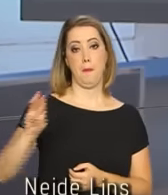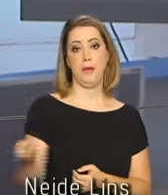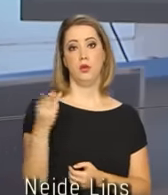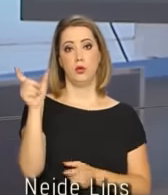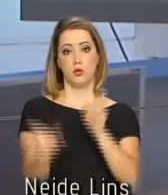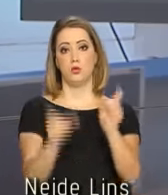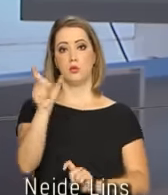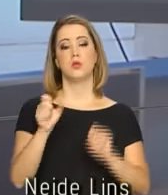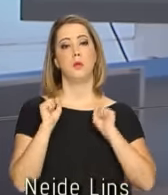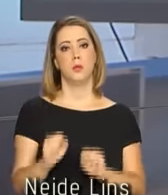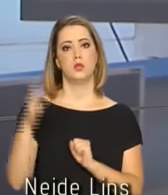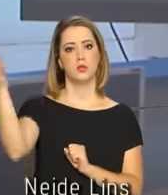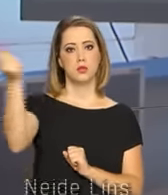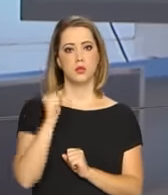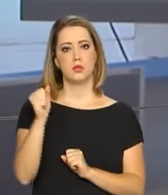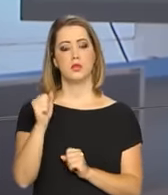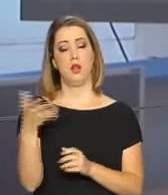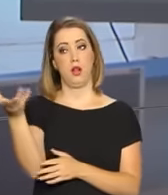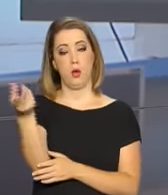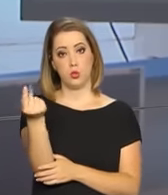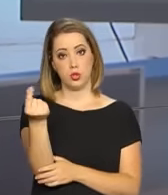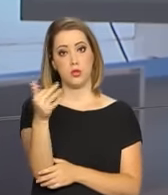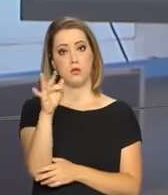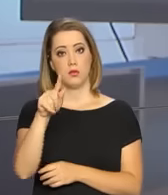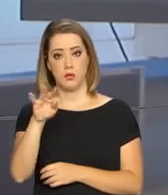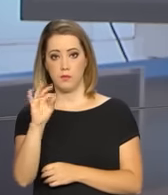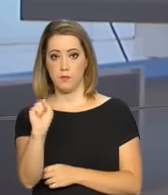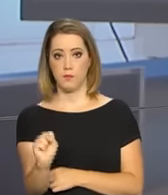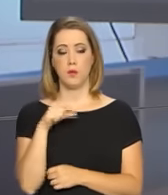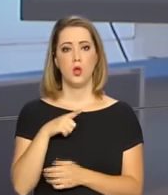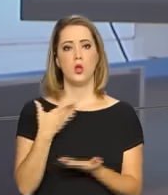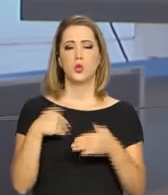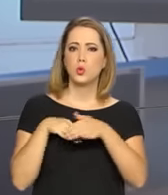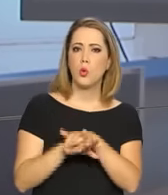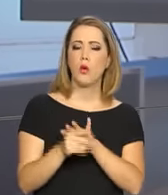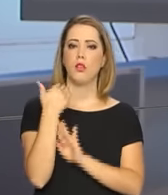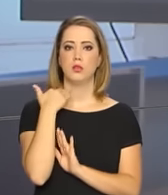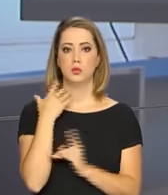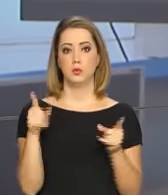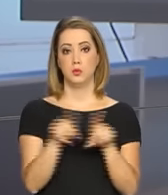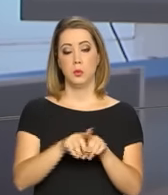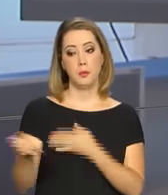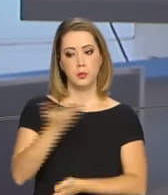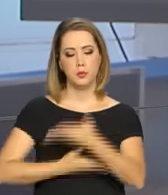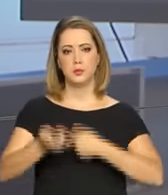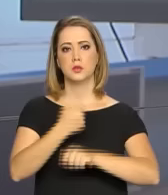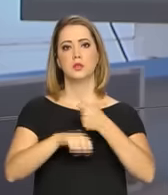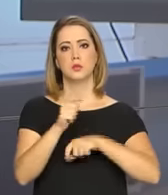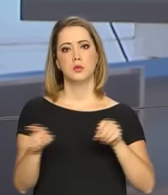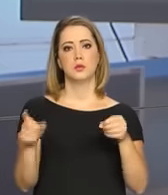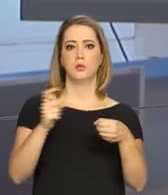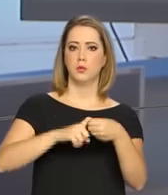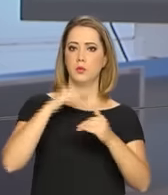poder sacar o saldo do FGTS de contas inativas e para ajudar também a movimentar a economia e ainda fazer o Brasil